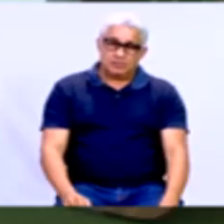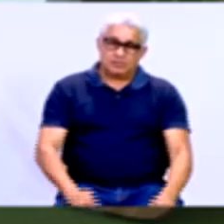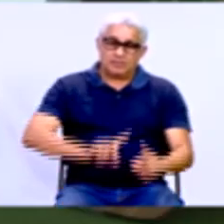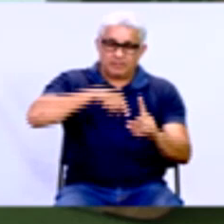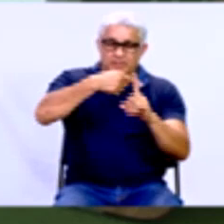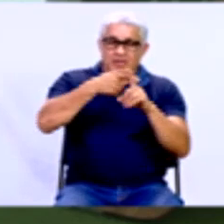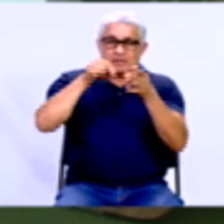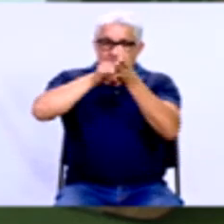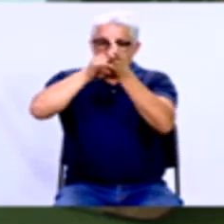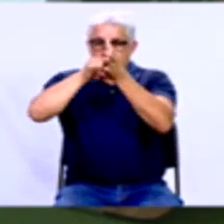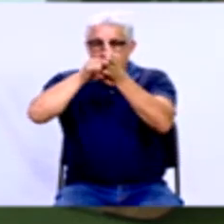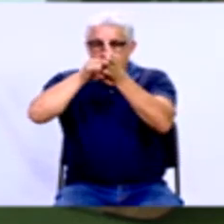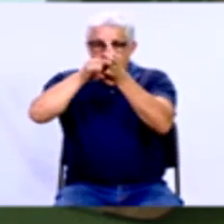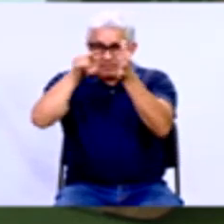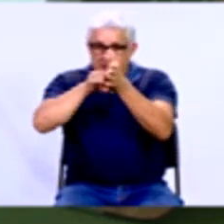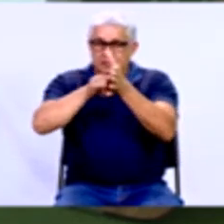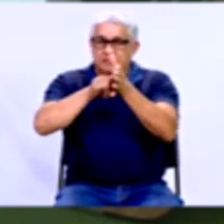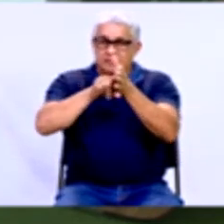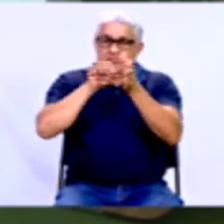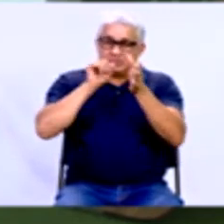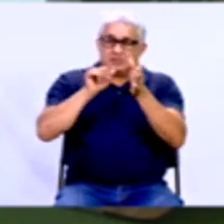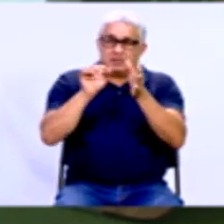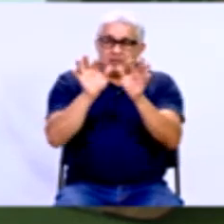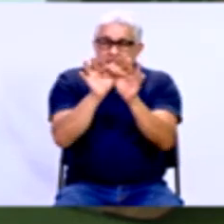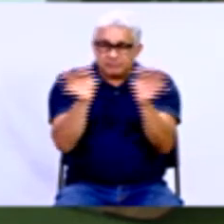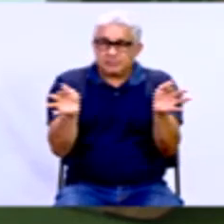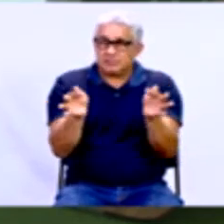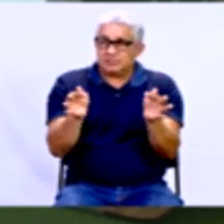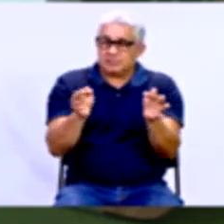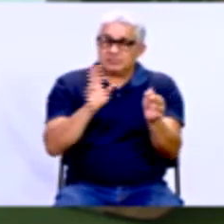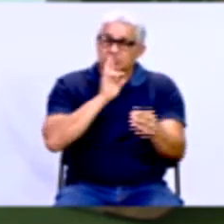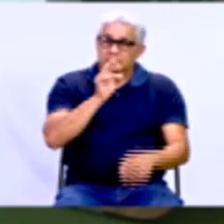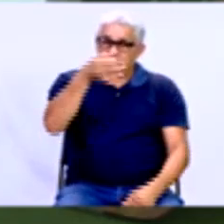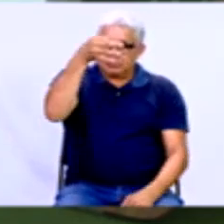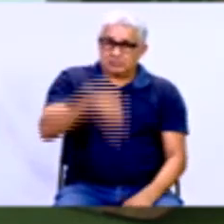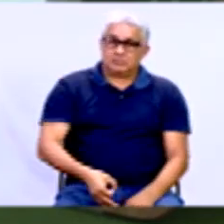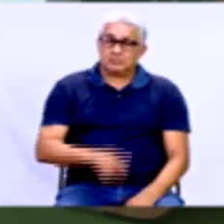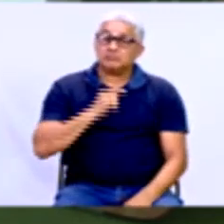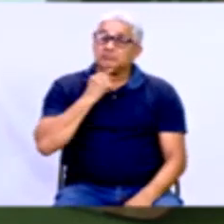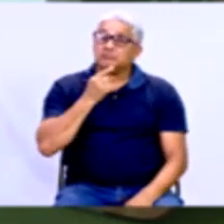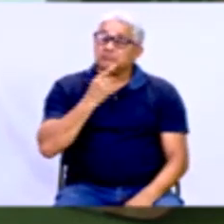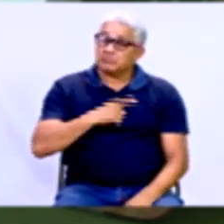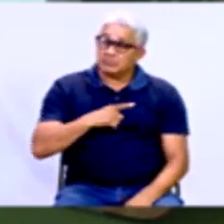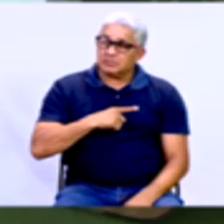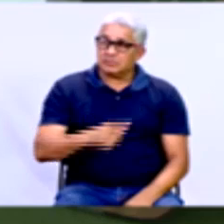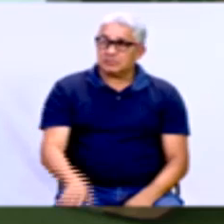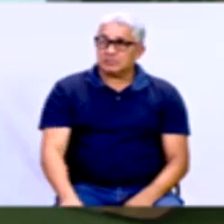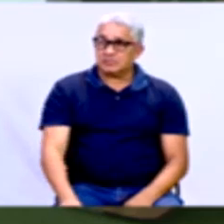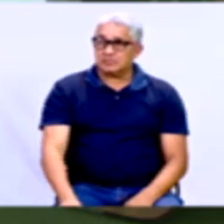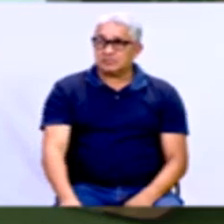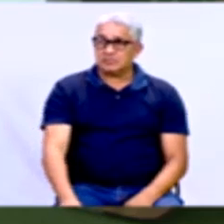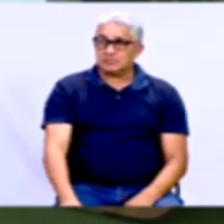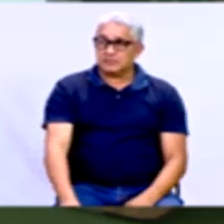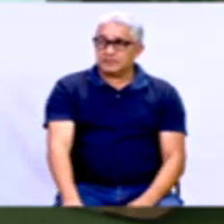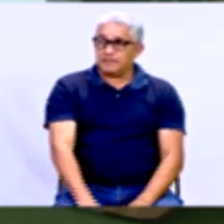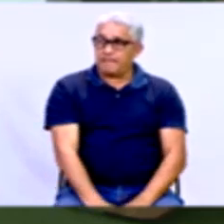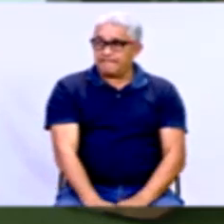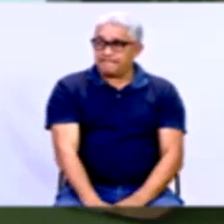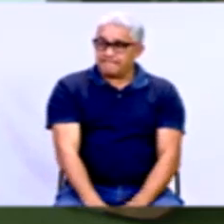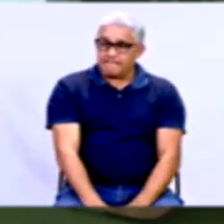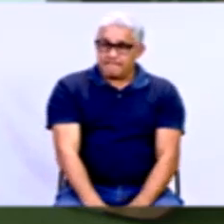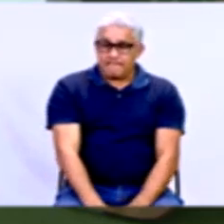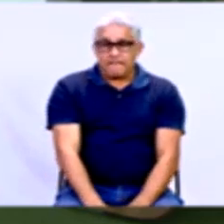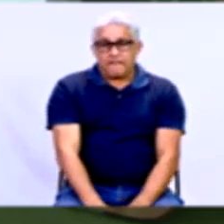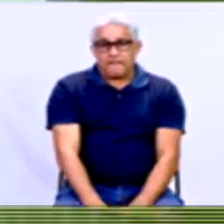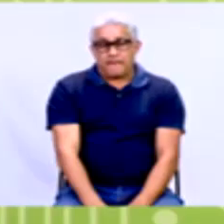se for muito pequena, vocês já sabem que a resposta correta é aquela. A gente tem mais alguma dúvida? Não. É. Só essa.